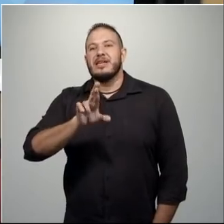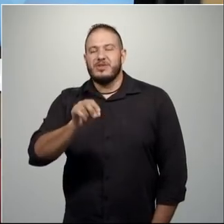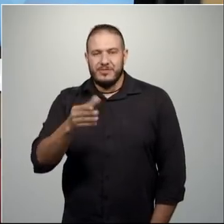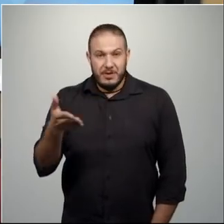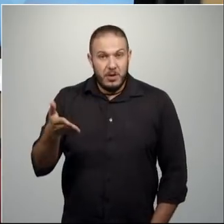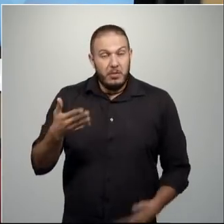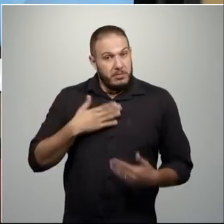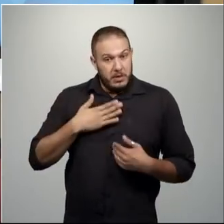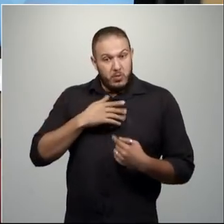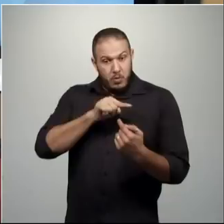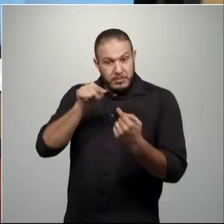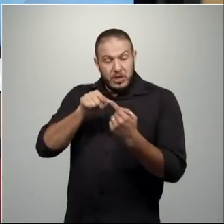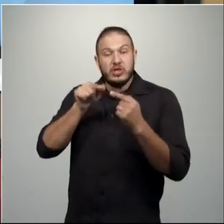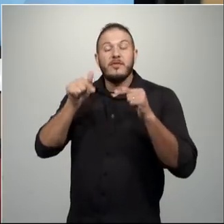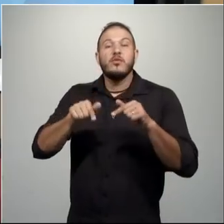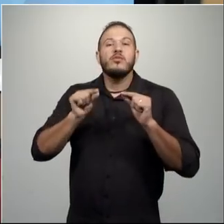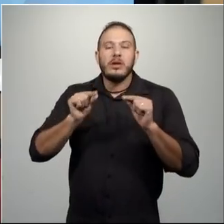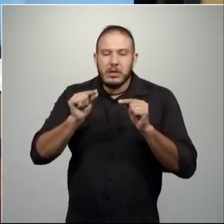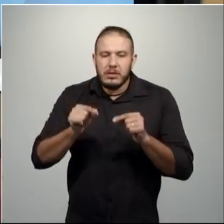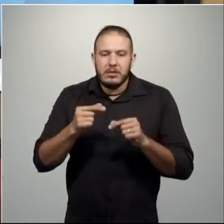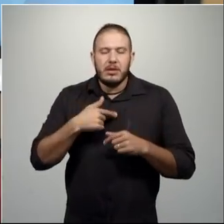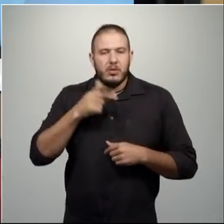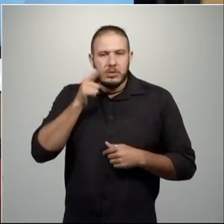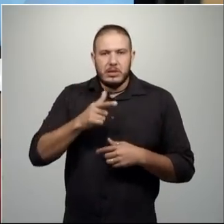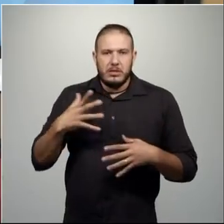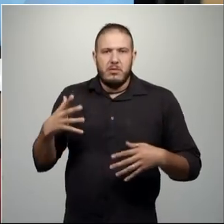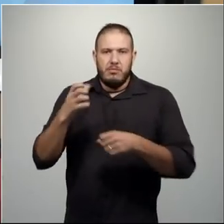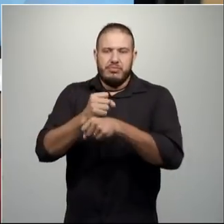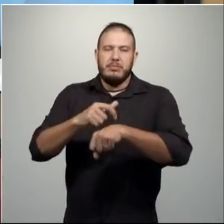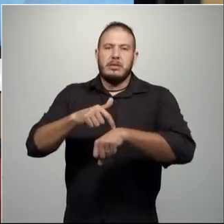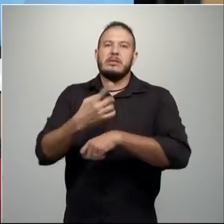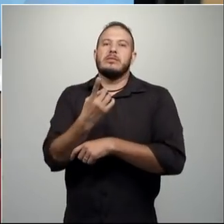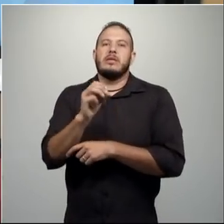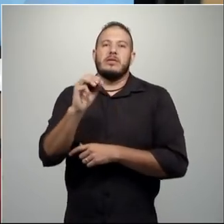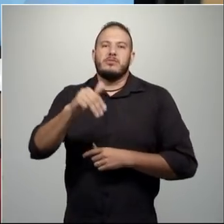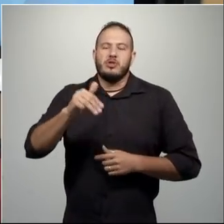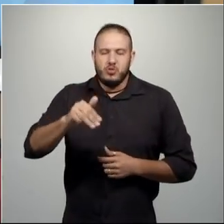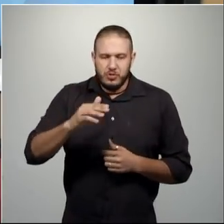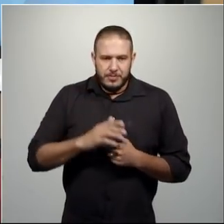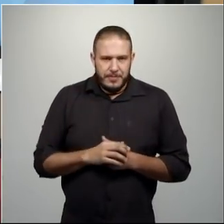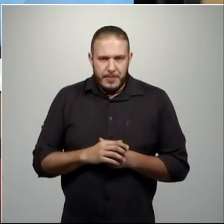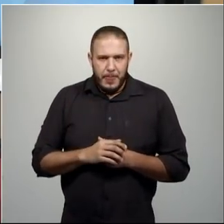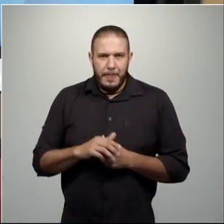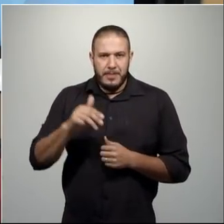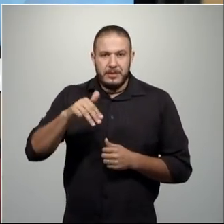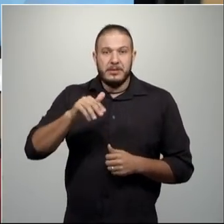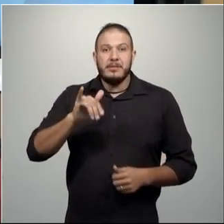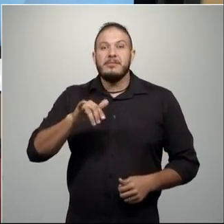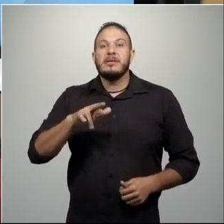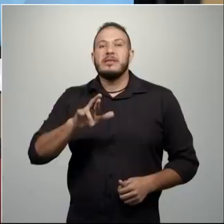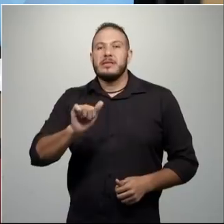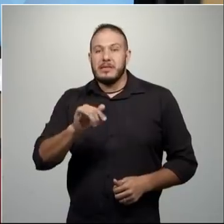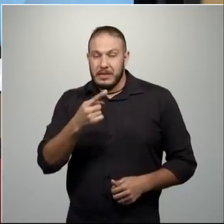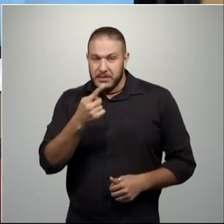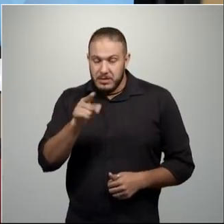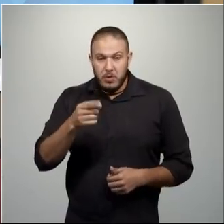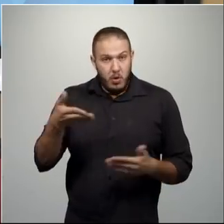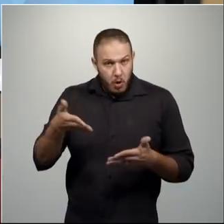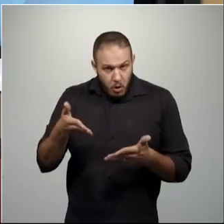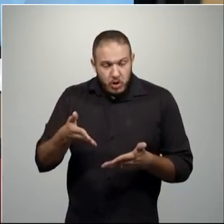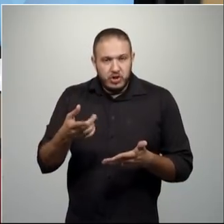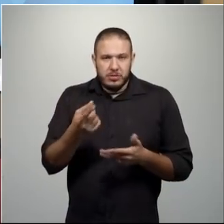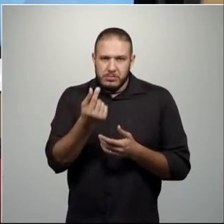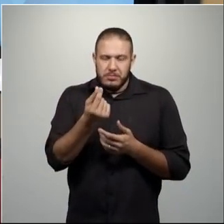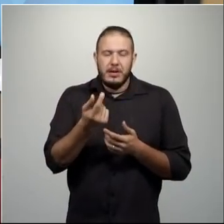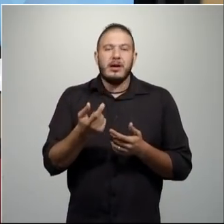objetivo no final das contas a demora de dez minutos a mineração em se hoje eu falei que remunera os usuários